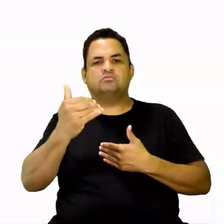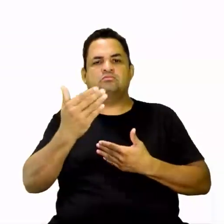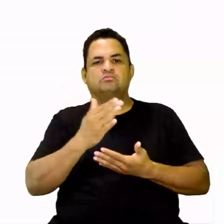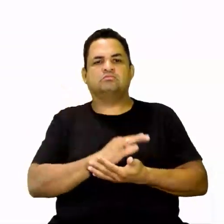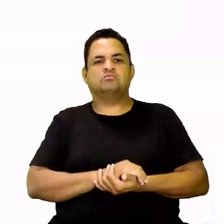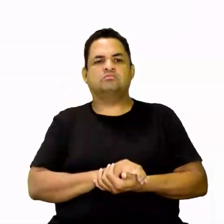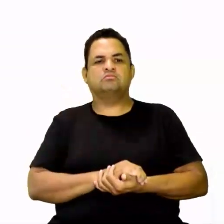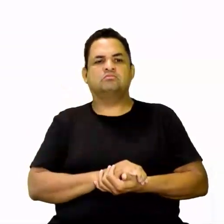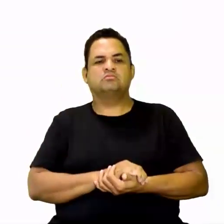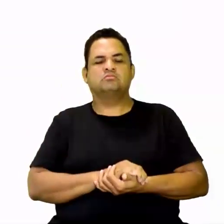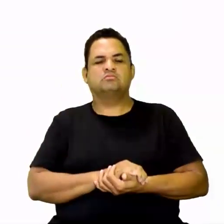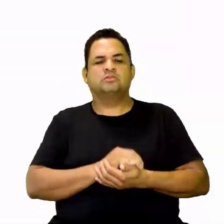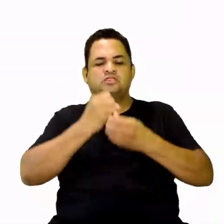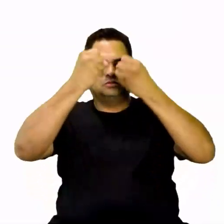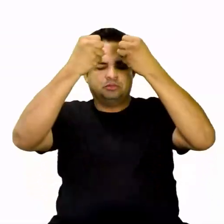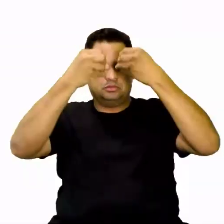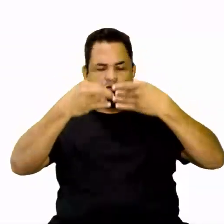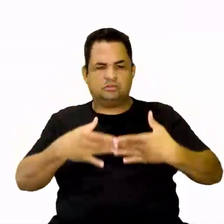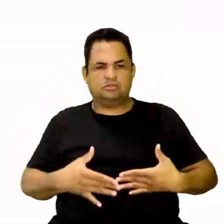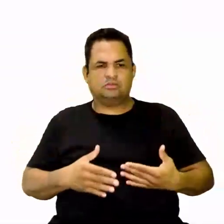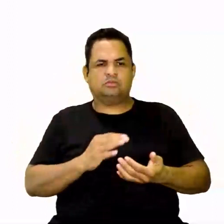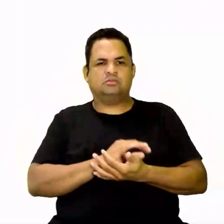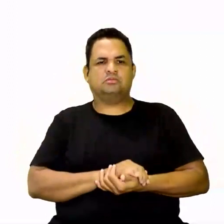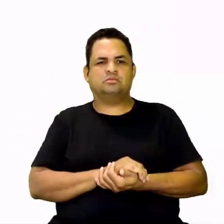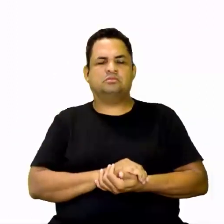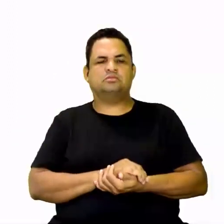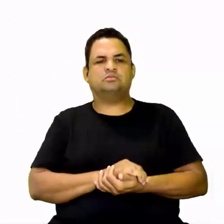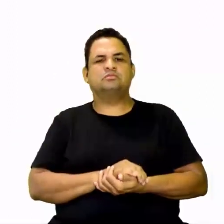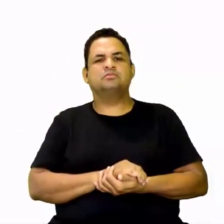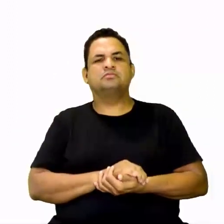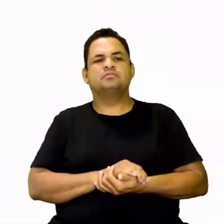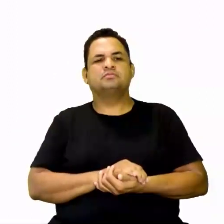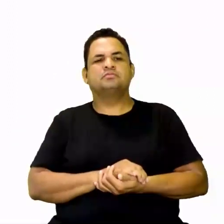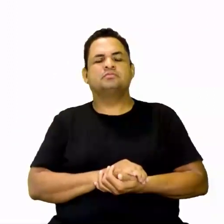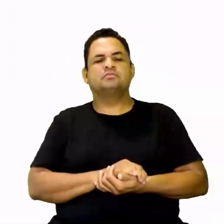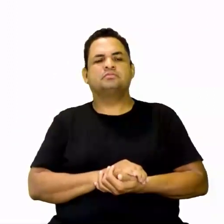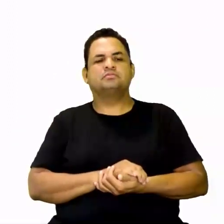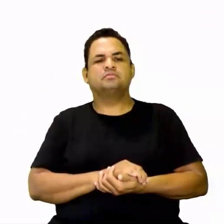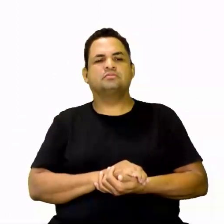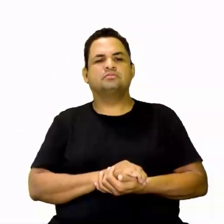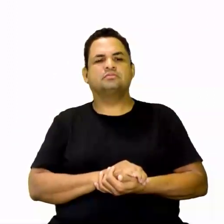ao nosso comentário. Ah, tudo bem. A letra C. Só para a gente